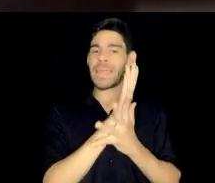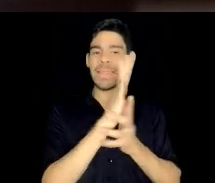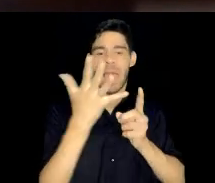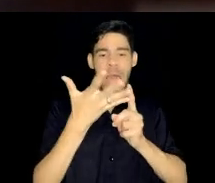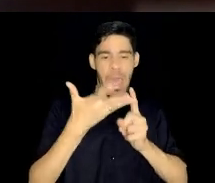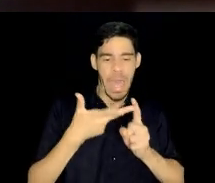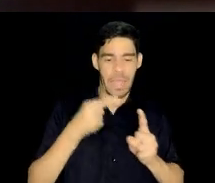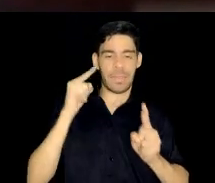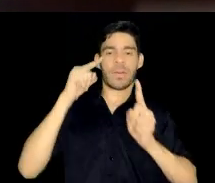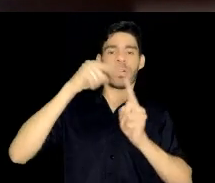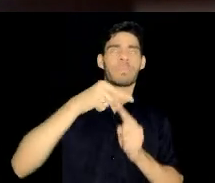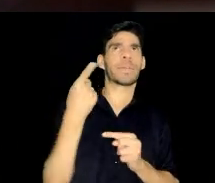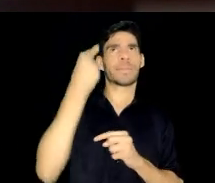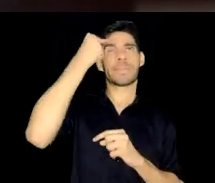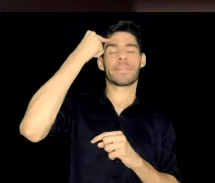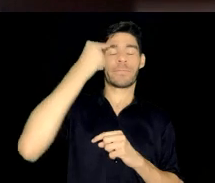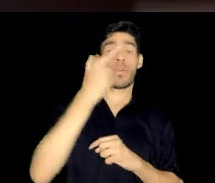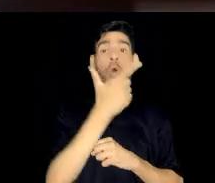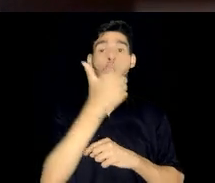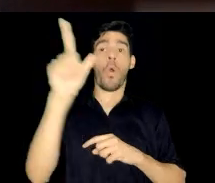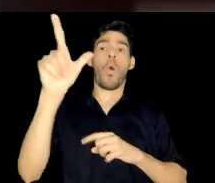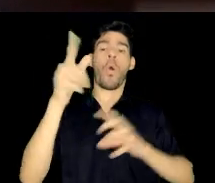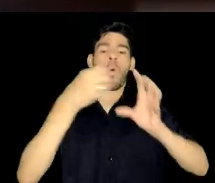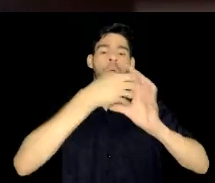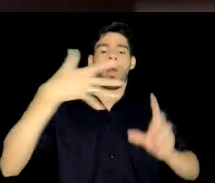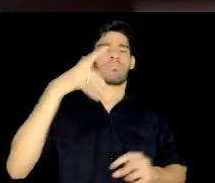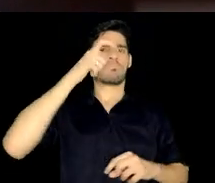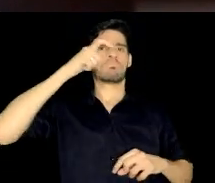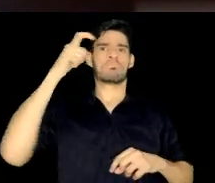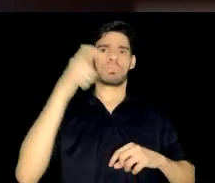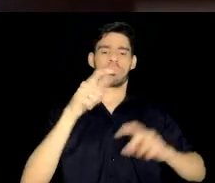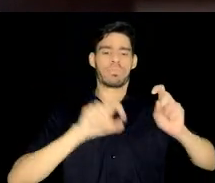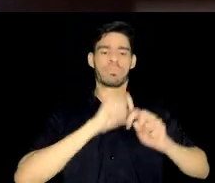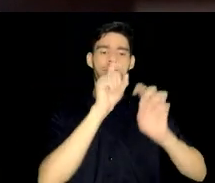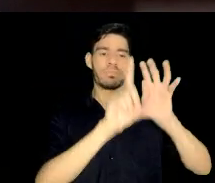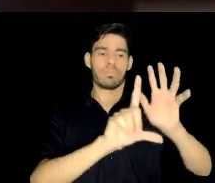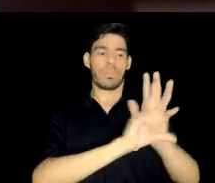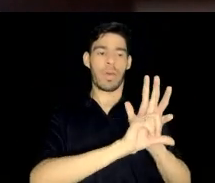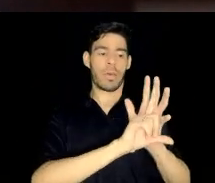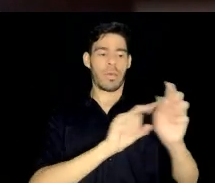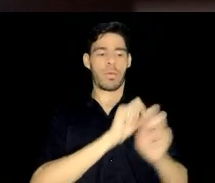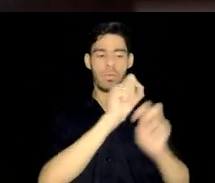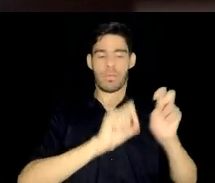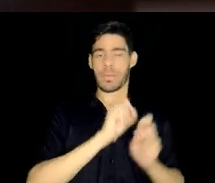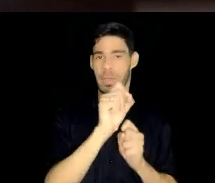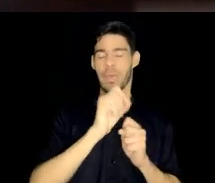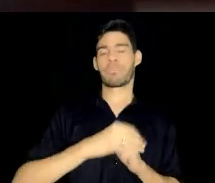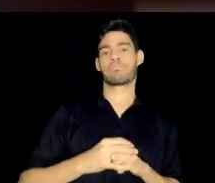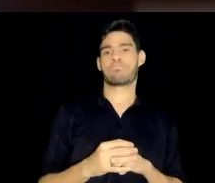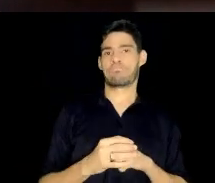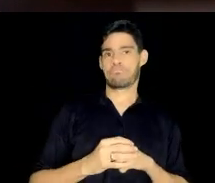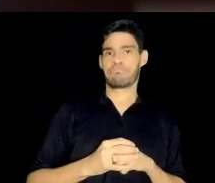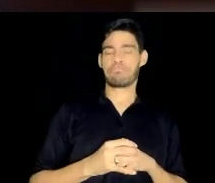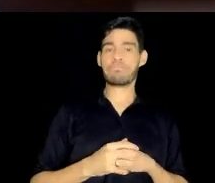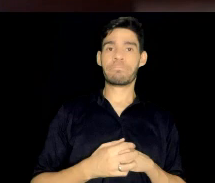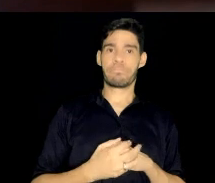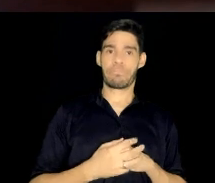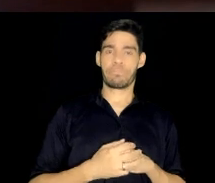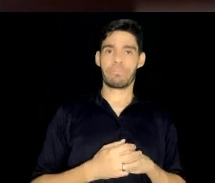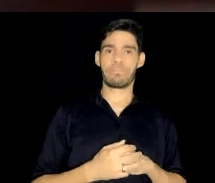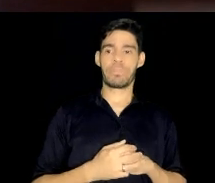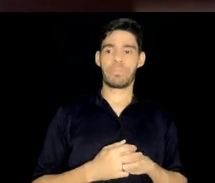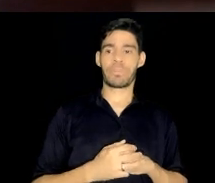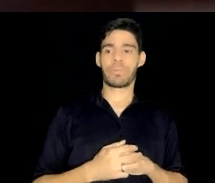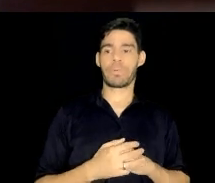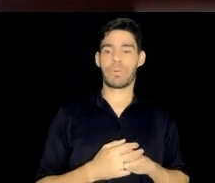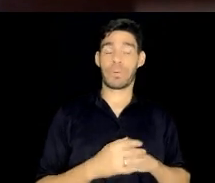nenhuma destas intenções. Outro aspecto interessante dessa lei é que ela,